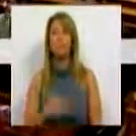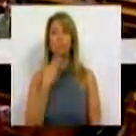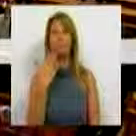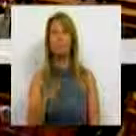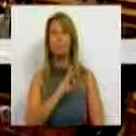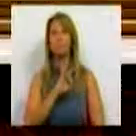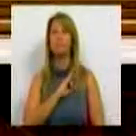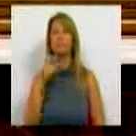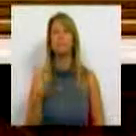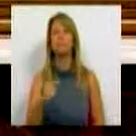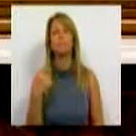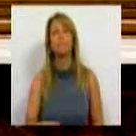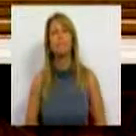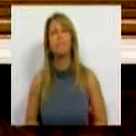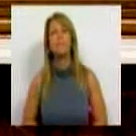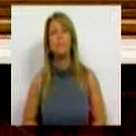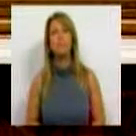Obrigada, Sr. Presidente.